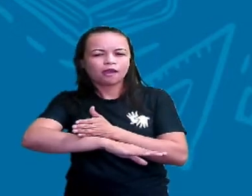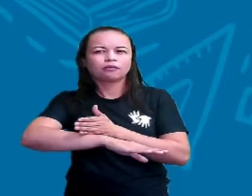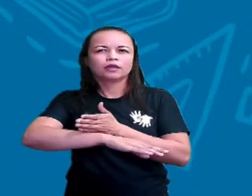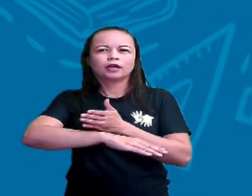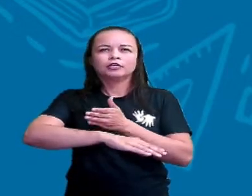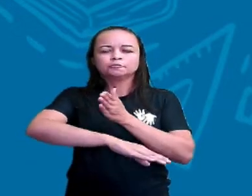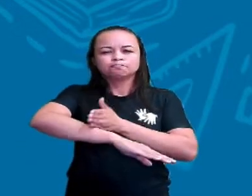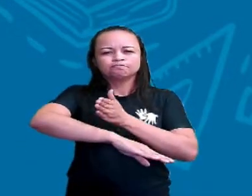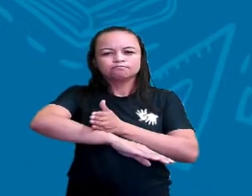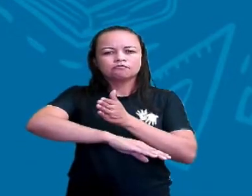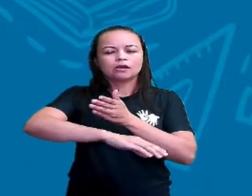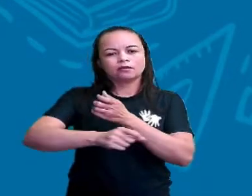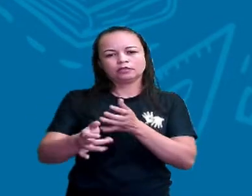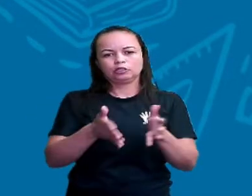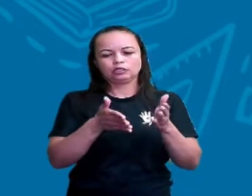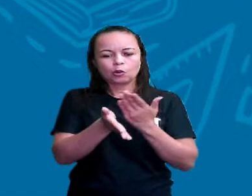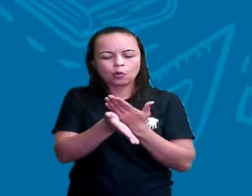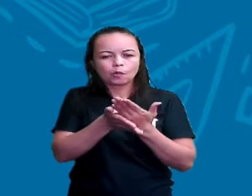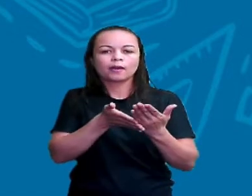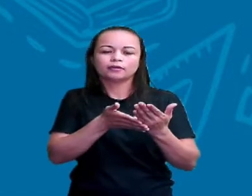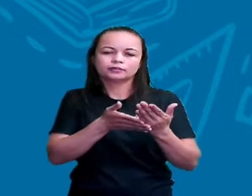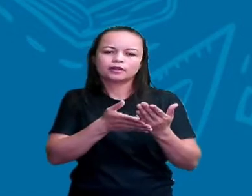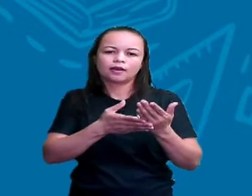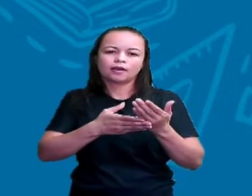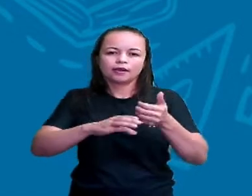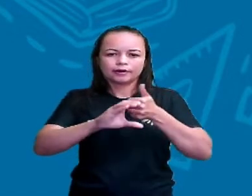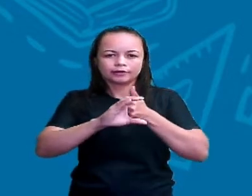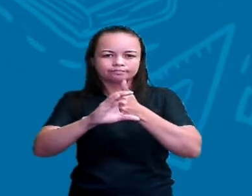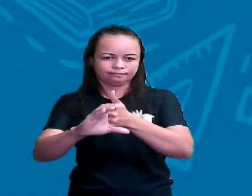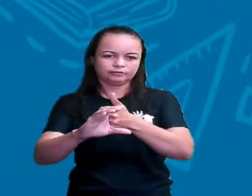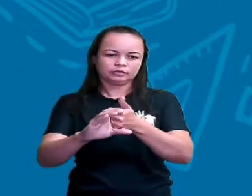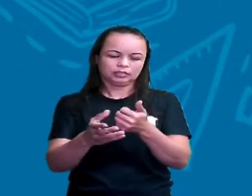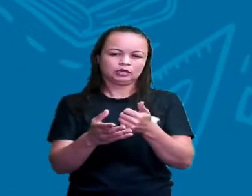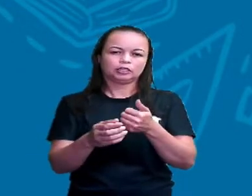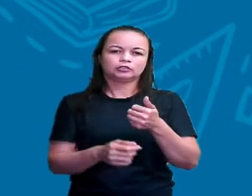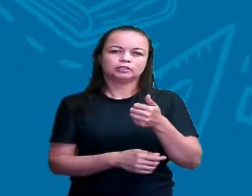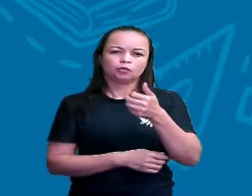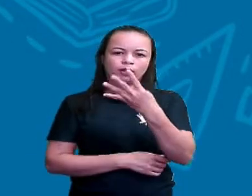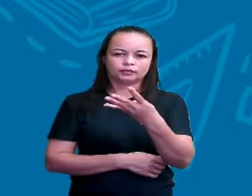né, onde se inicia, na verdade, a Era Cristã, de 476 a